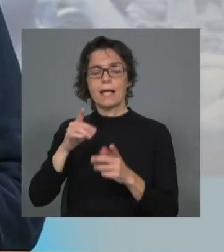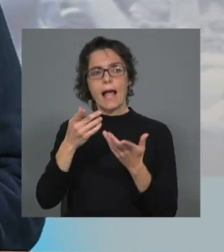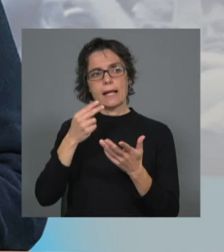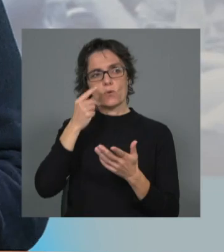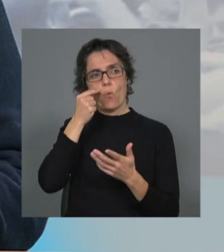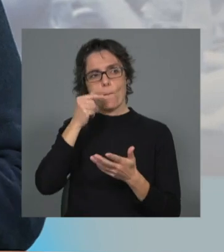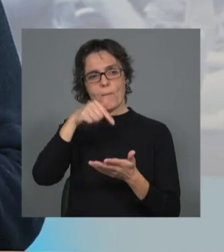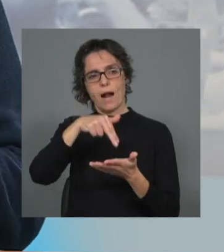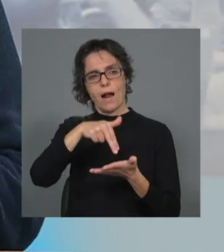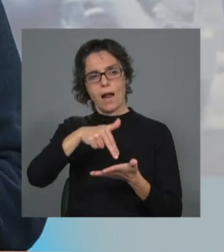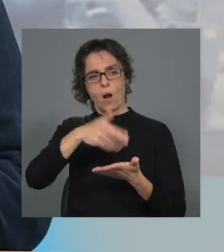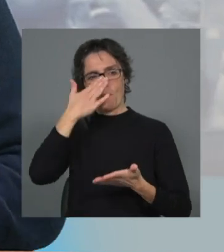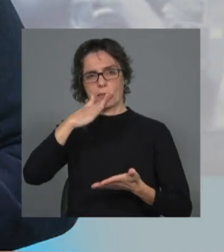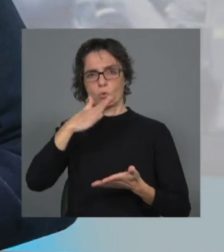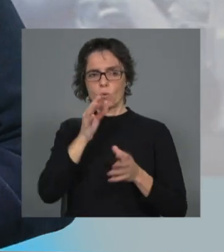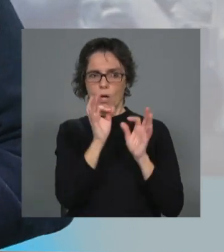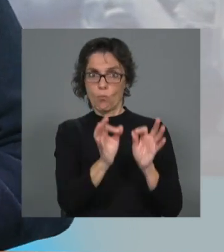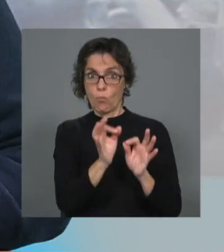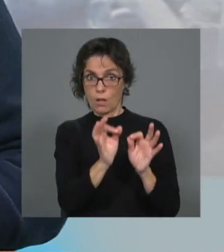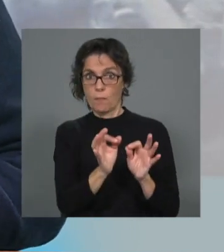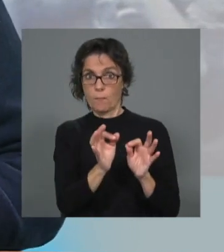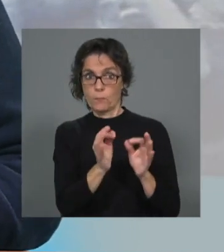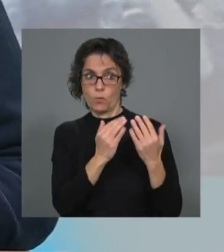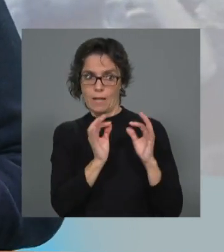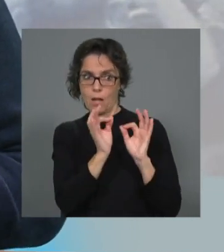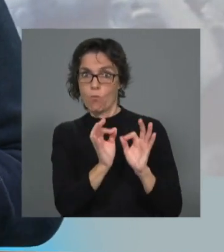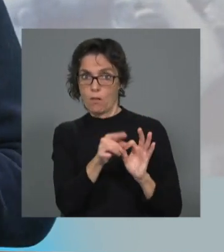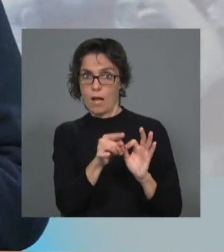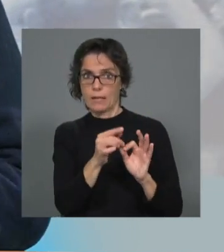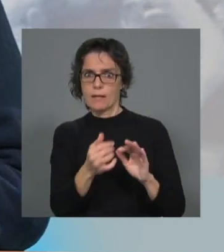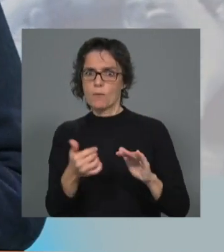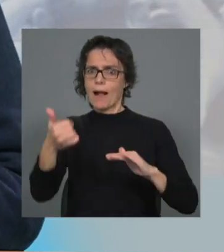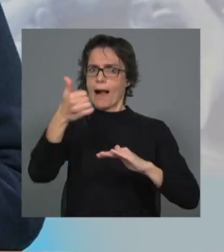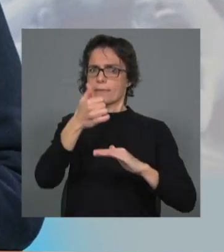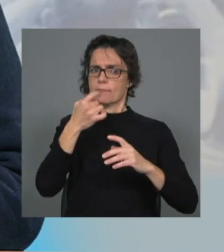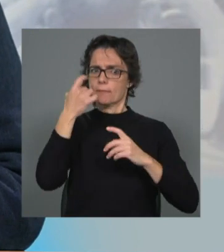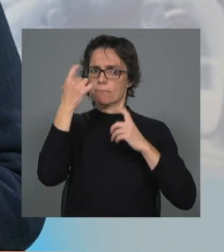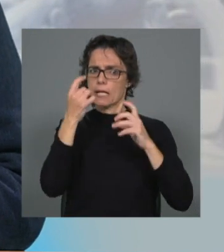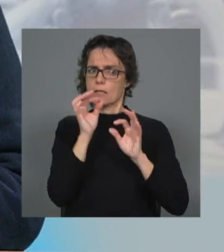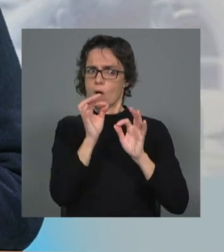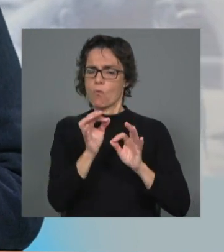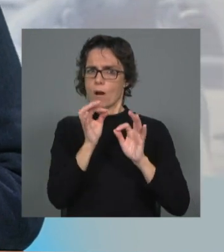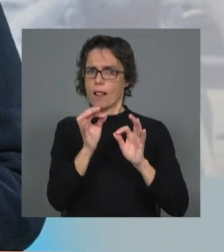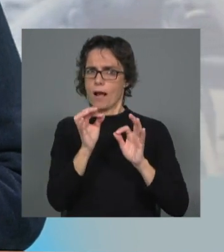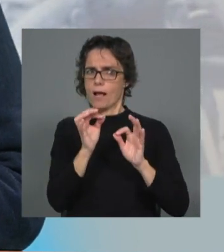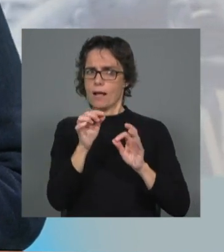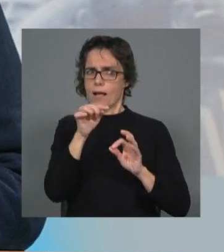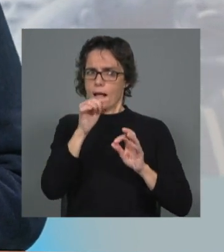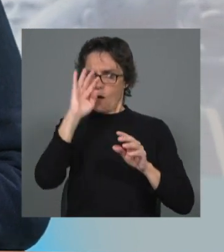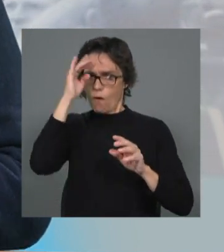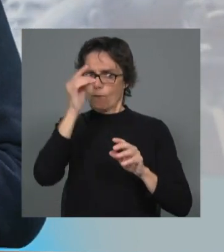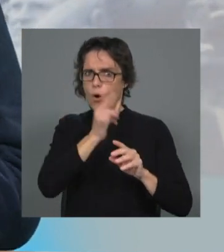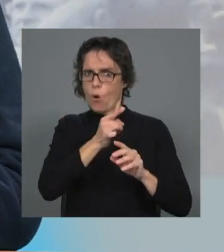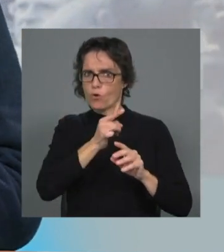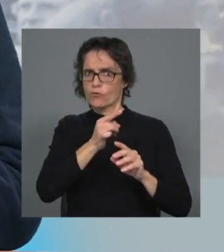relevado. Alguém que cuida, portanto numa posição mais elevada, alguém que pensa também no mistério que está a acontecer, mas que